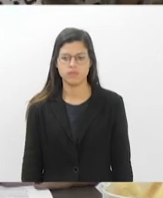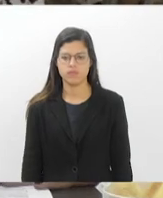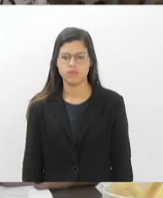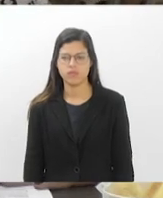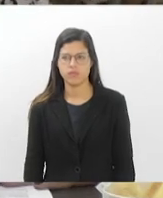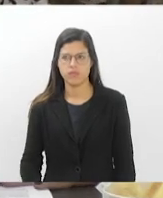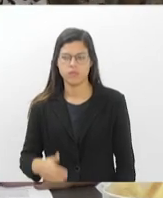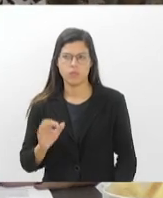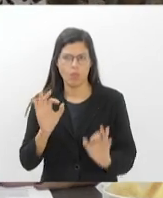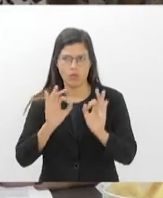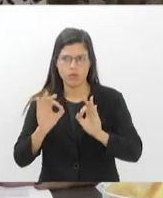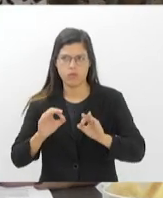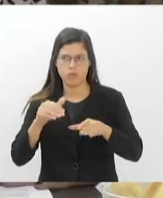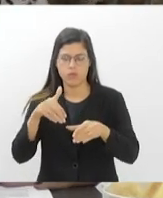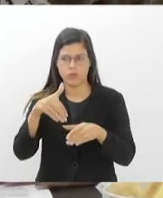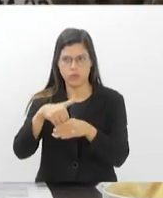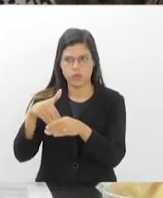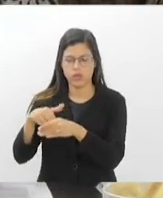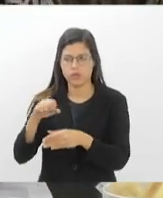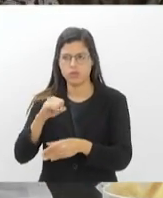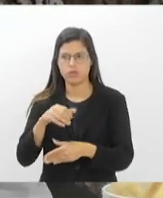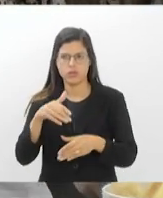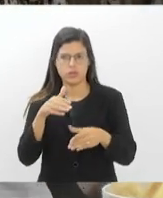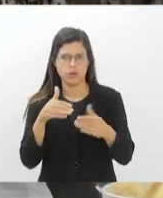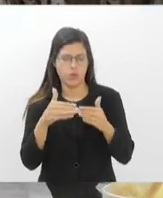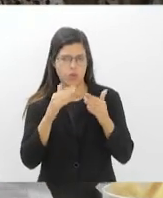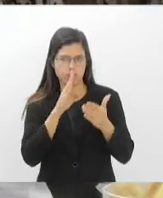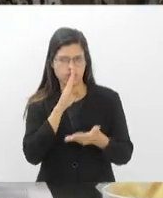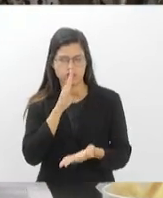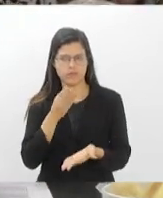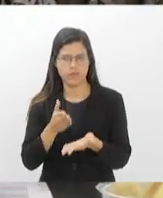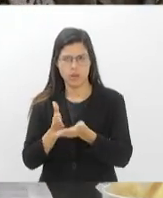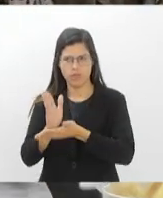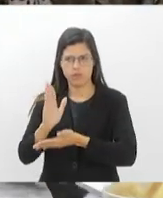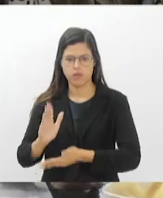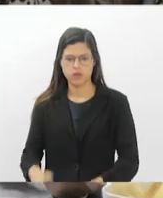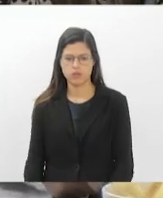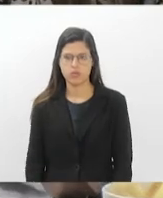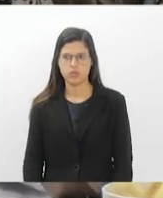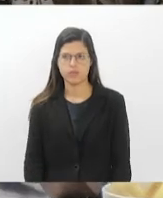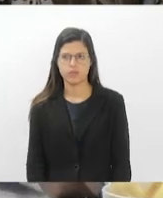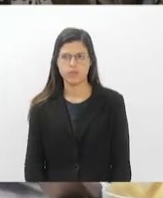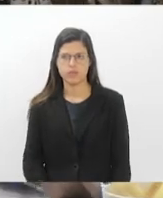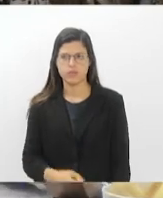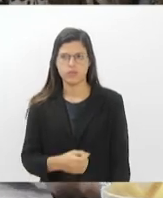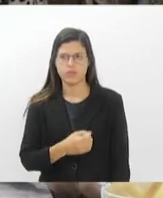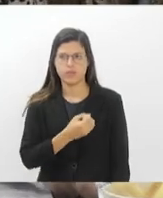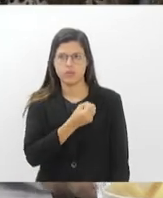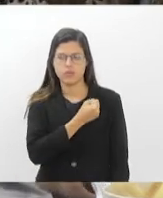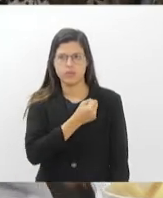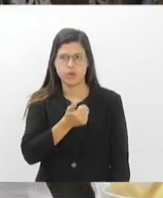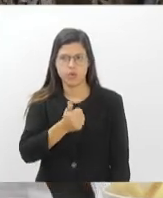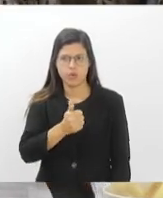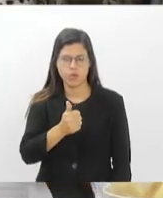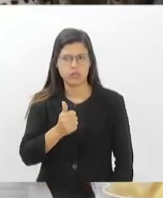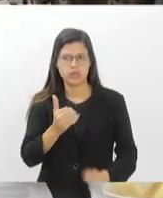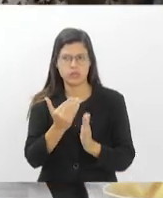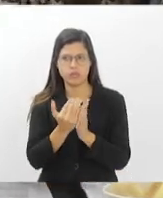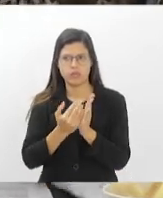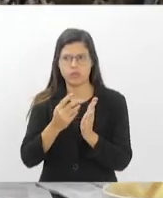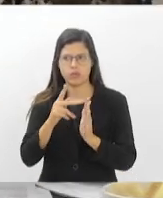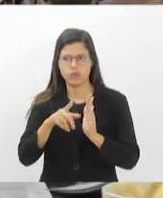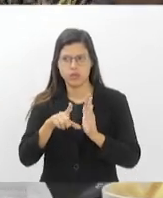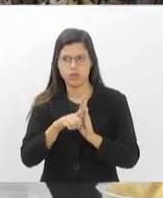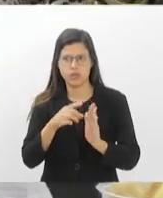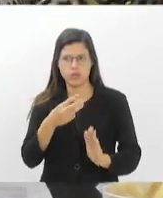Não havendo quem queira discutir, em votação, os senhores que aprovam permaneçam como estão. Aprovado. Item 11 da pauta, projeto de lei